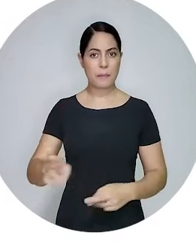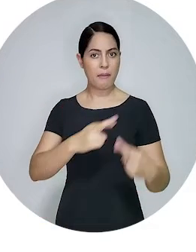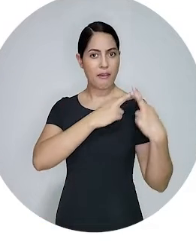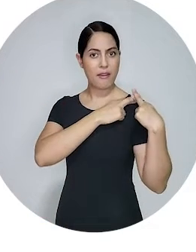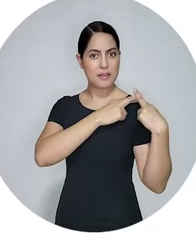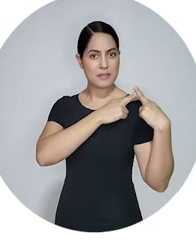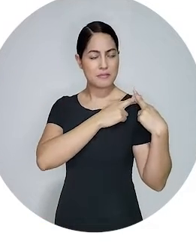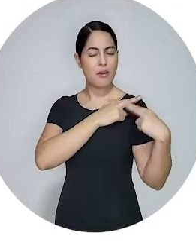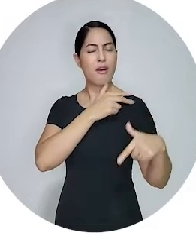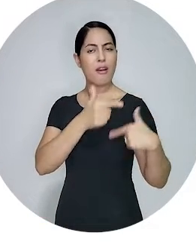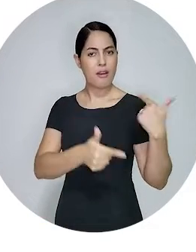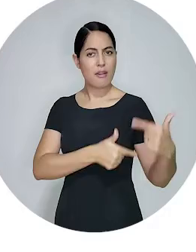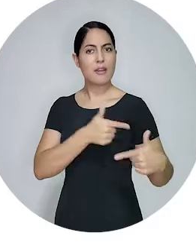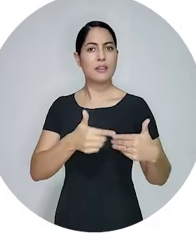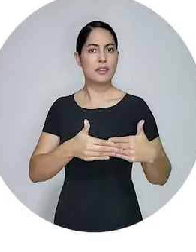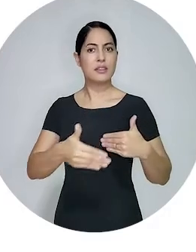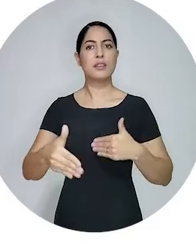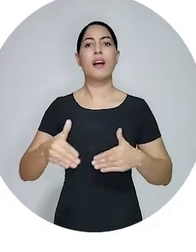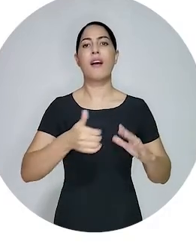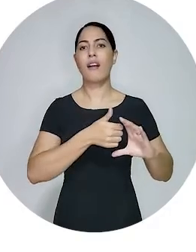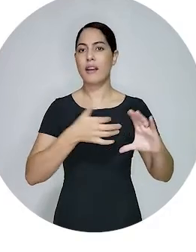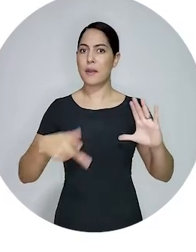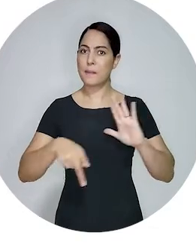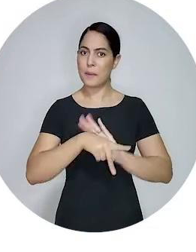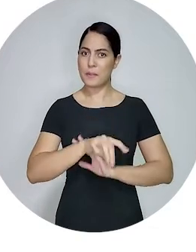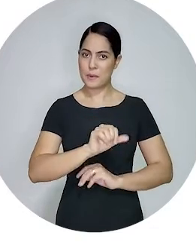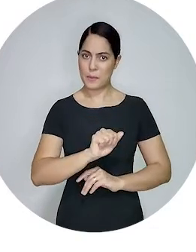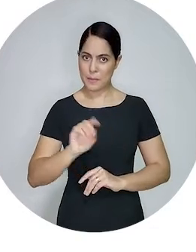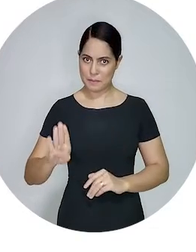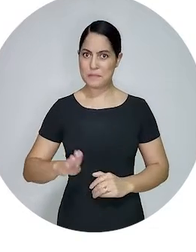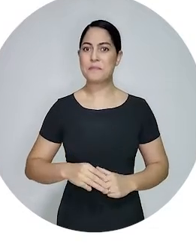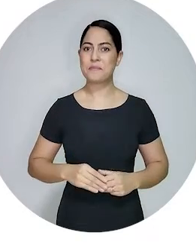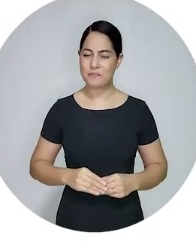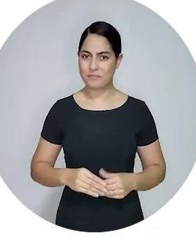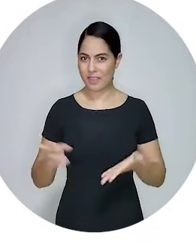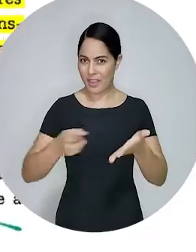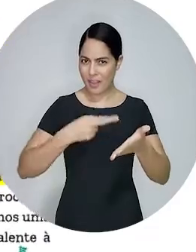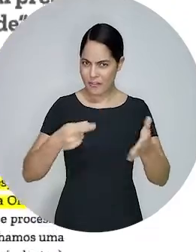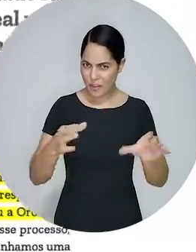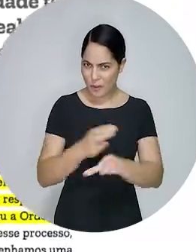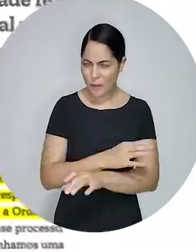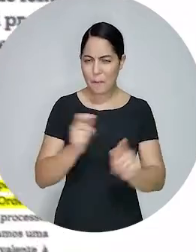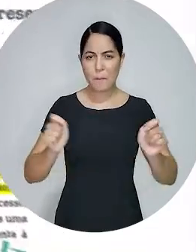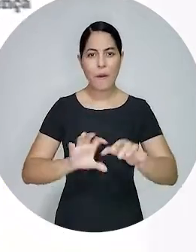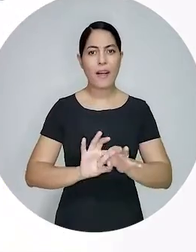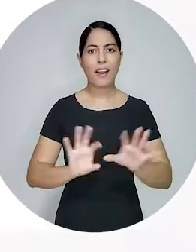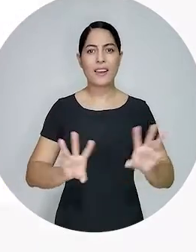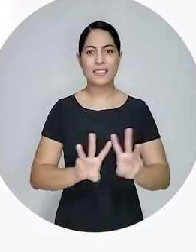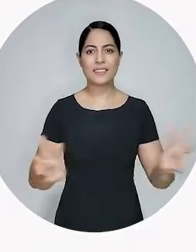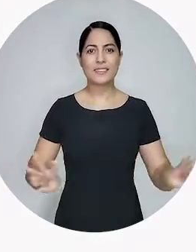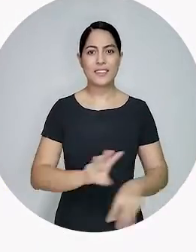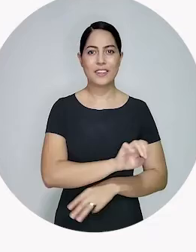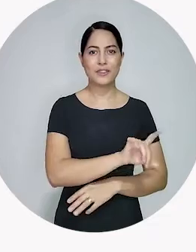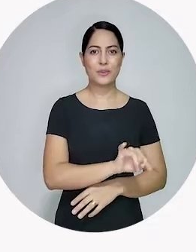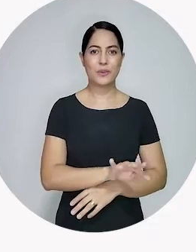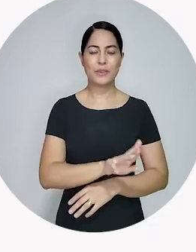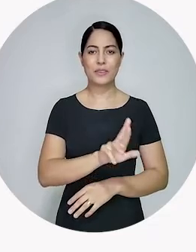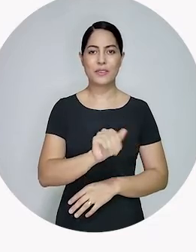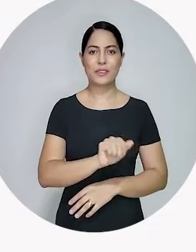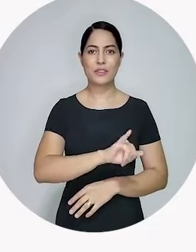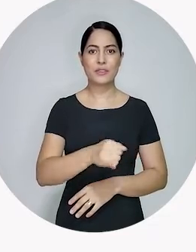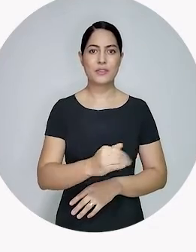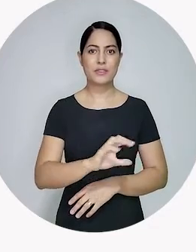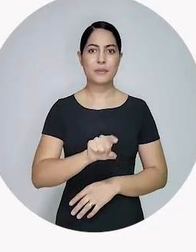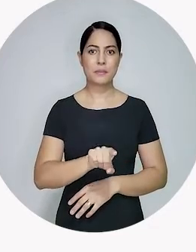democrático de repartição de incumbências e responsabilidades que sempre caracterizou a Ordem. A revista completa você confere